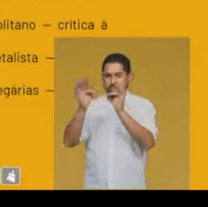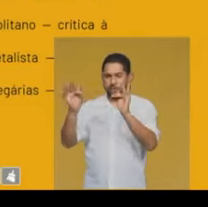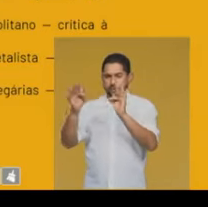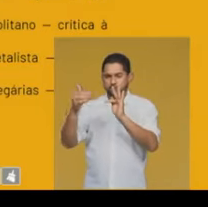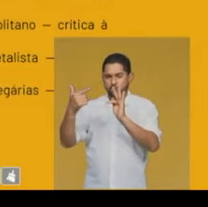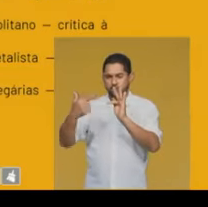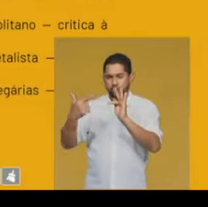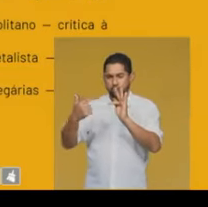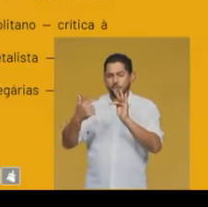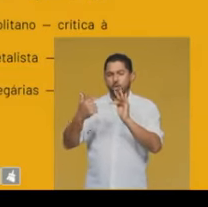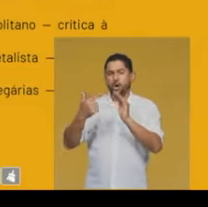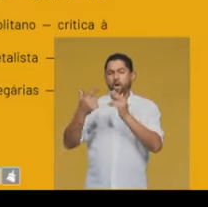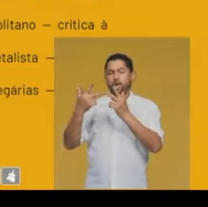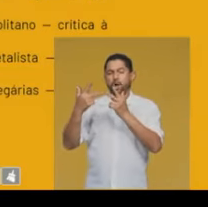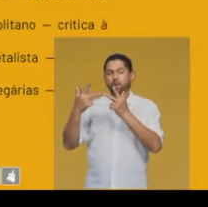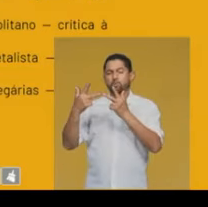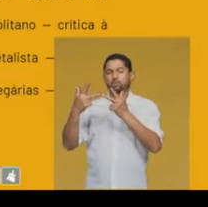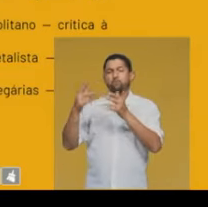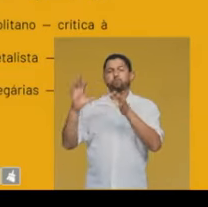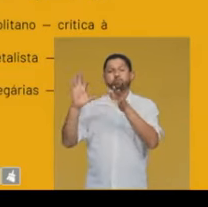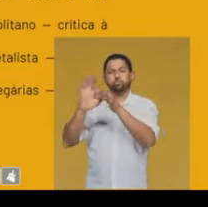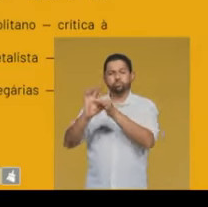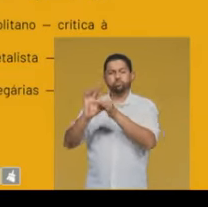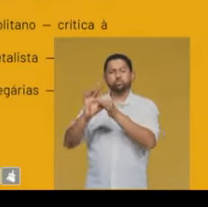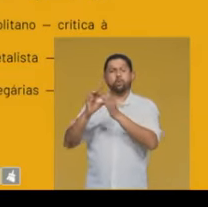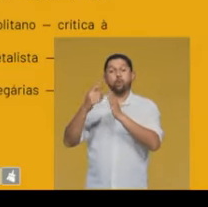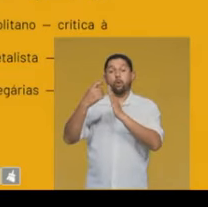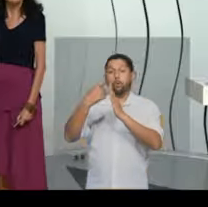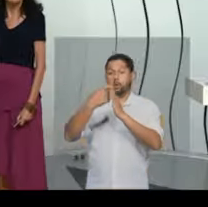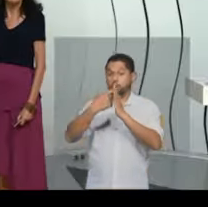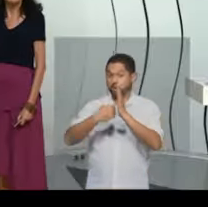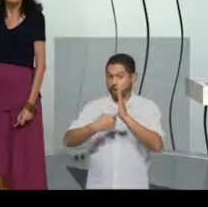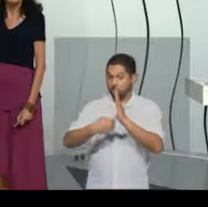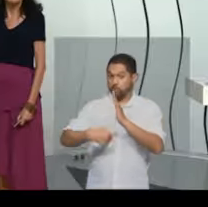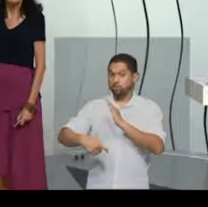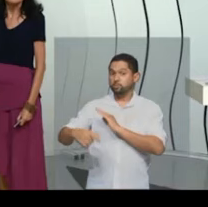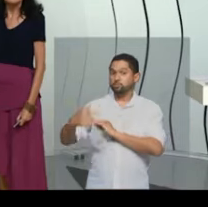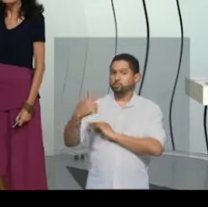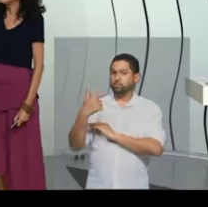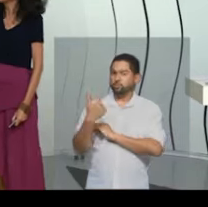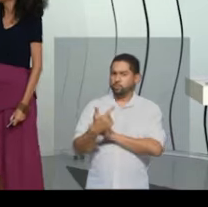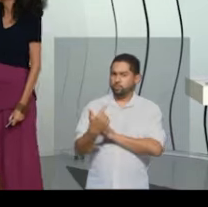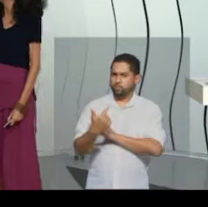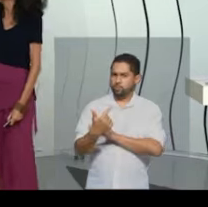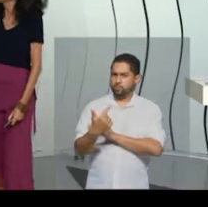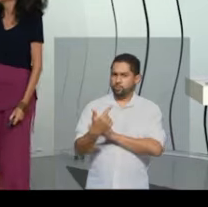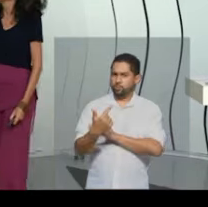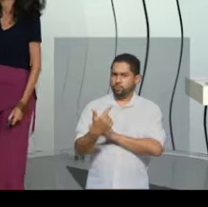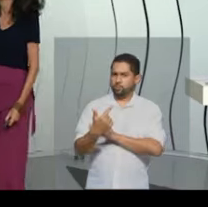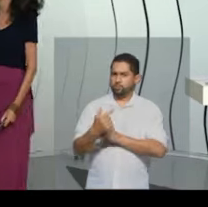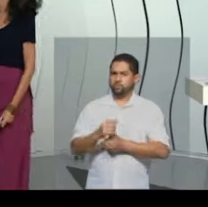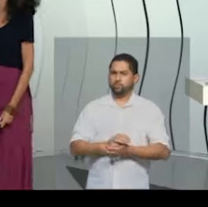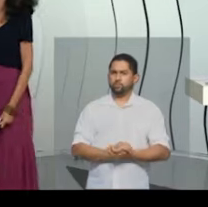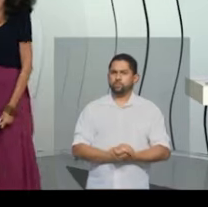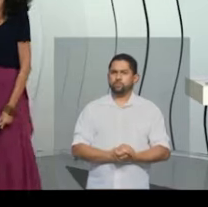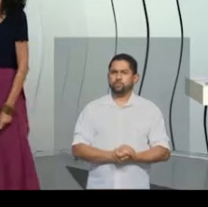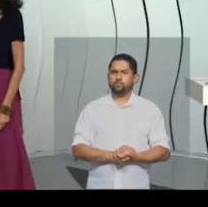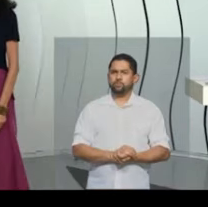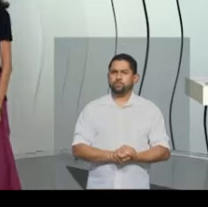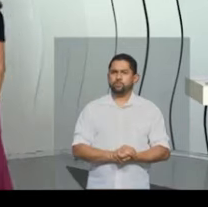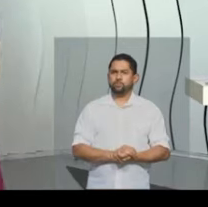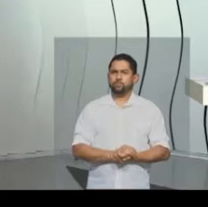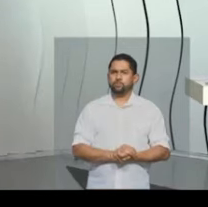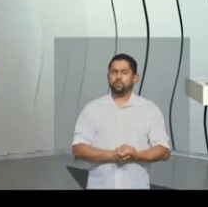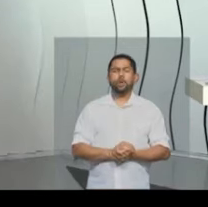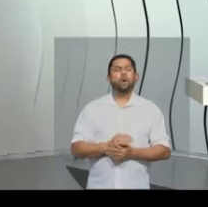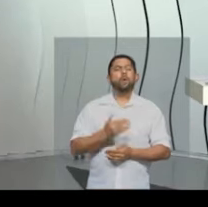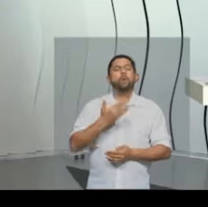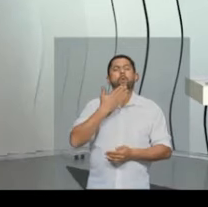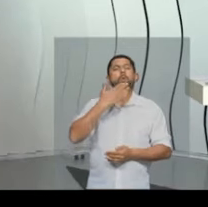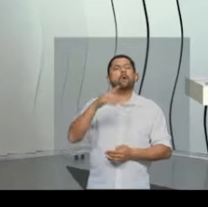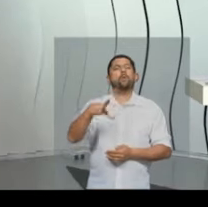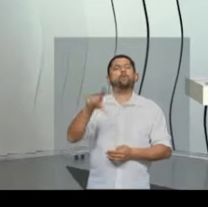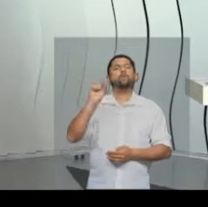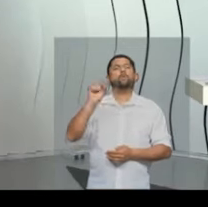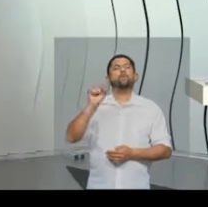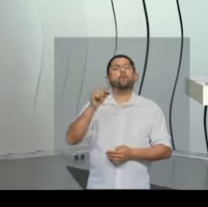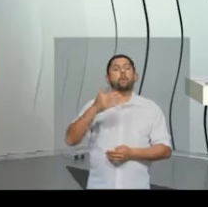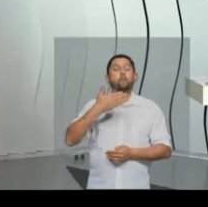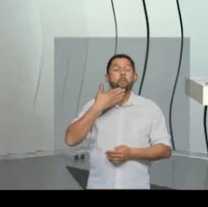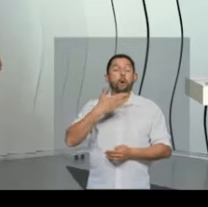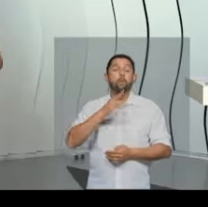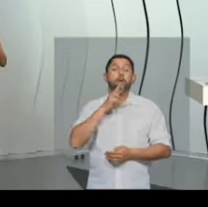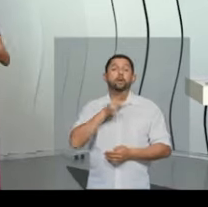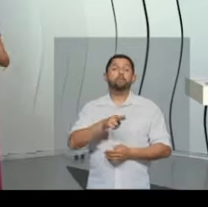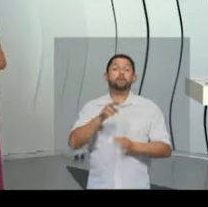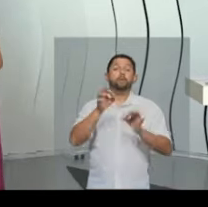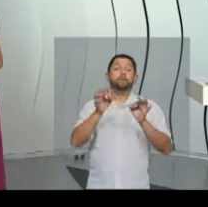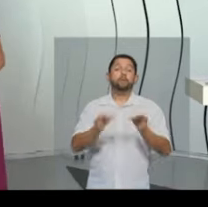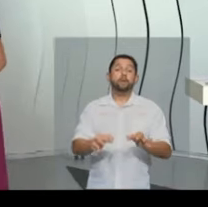que estar correta com relação ao liberalismo. Então, qual alternativa que você vai marcar?